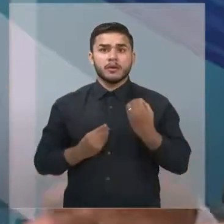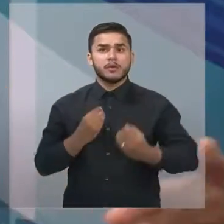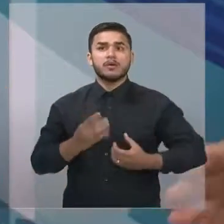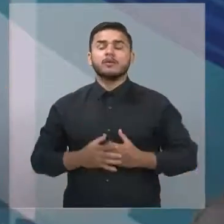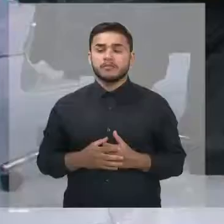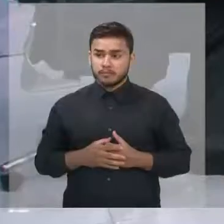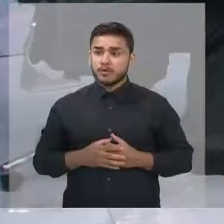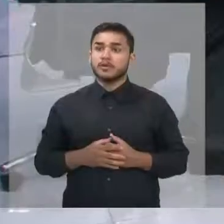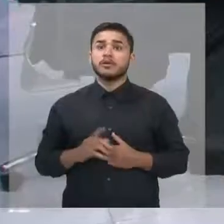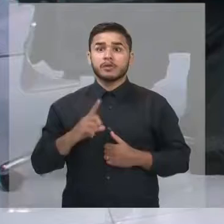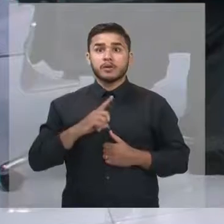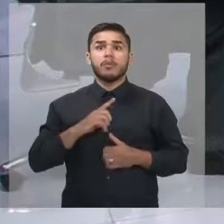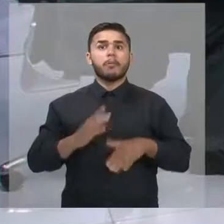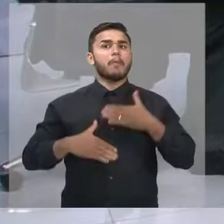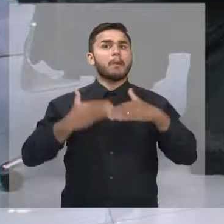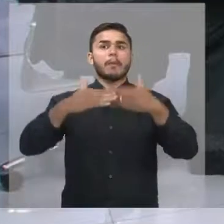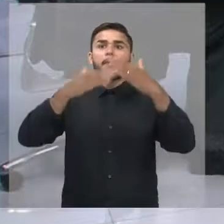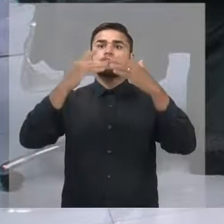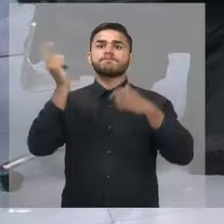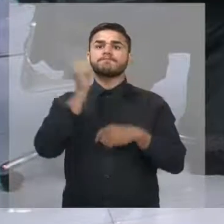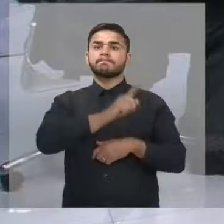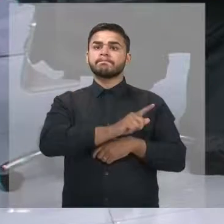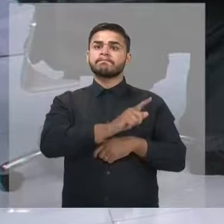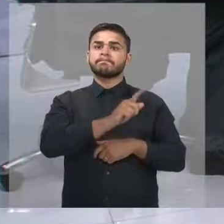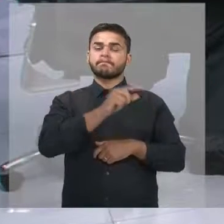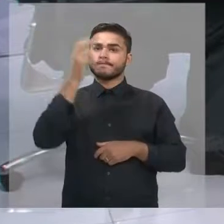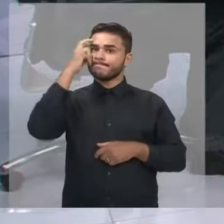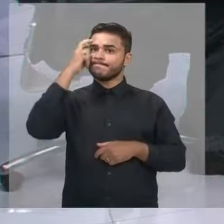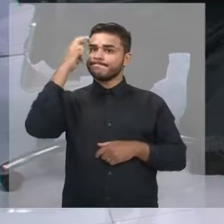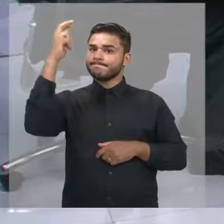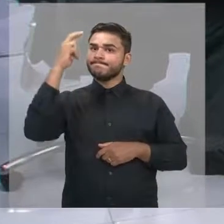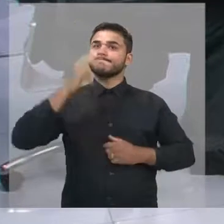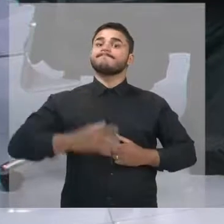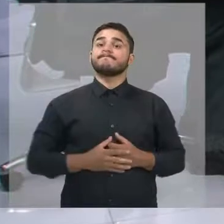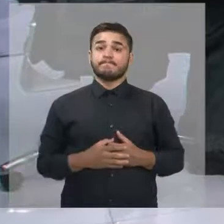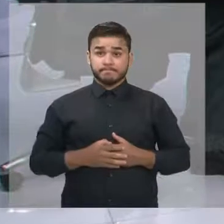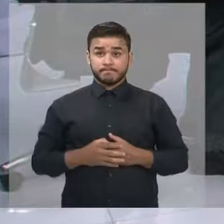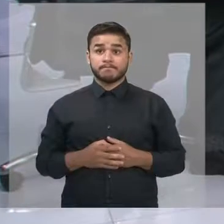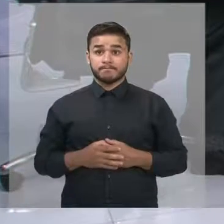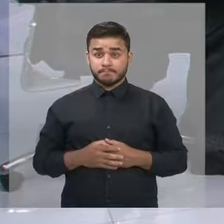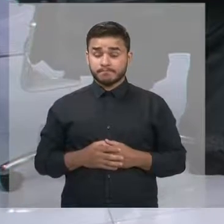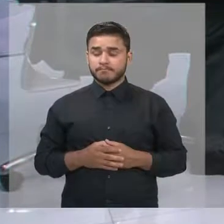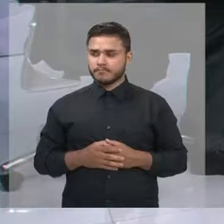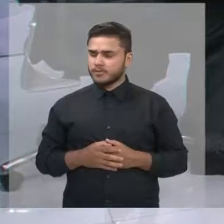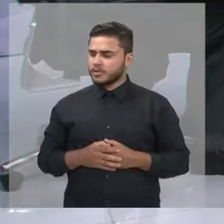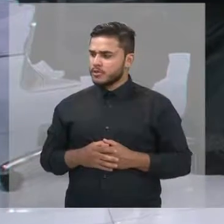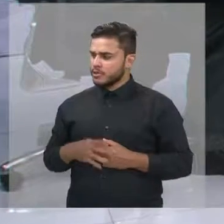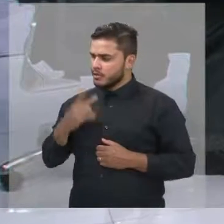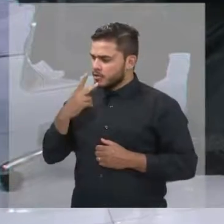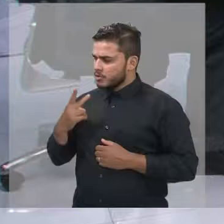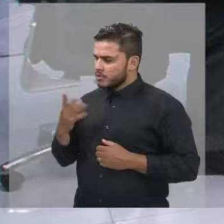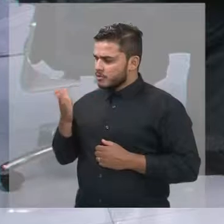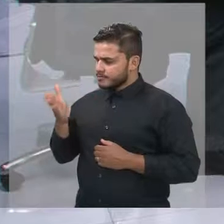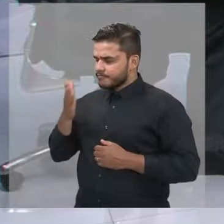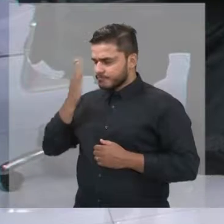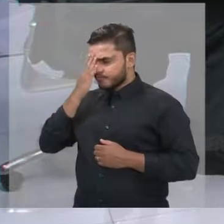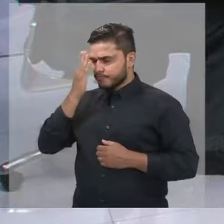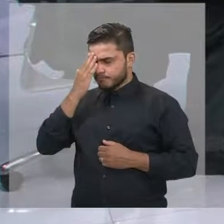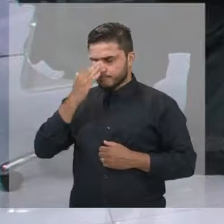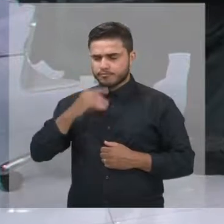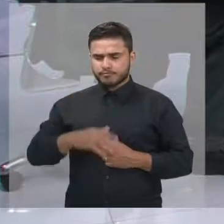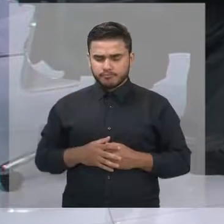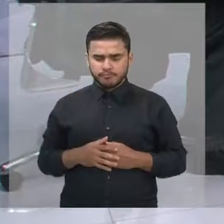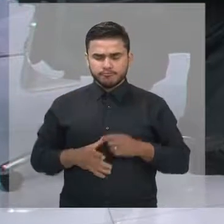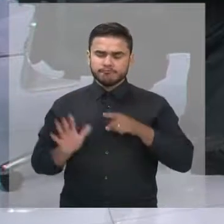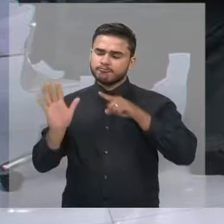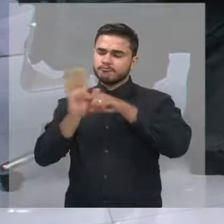da magistratura, certamente são aqueles que tiveram um desenvolvimento cognitivo apreciável. Né? Agora, o desenvolvimento cognitivo não dá uma